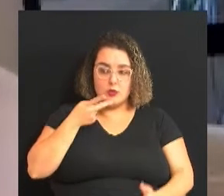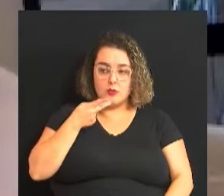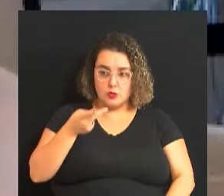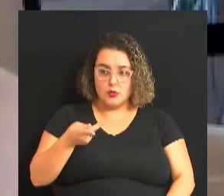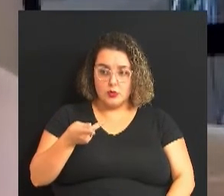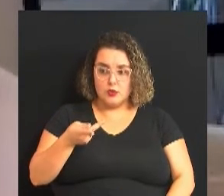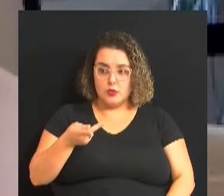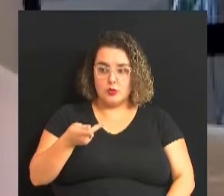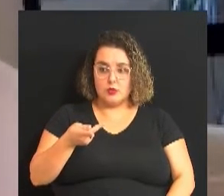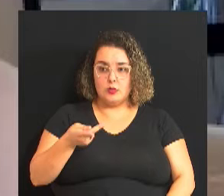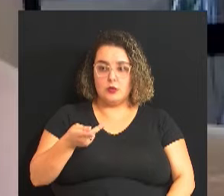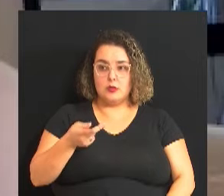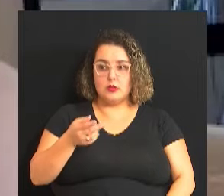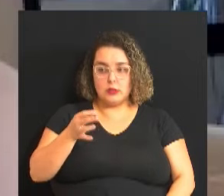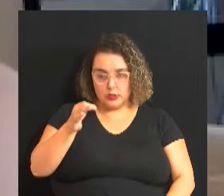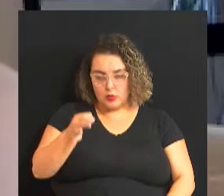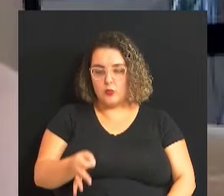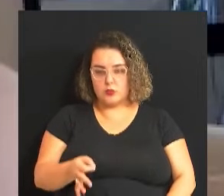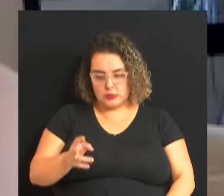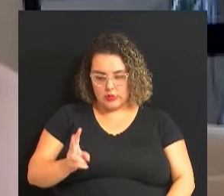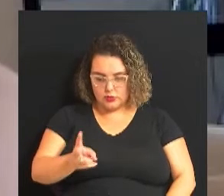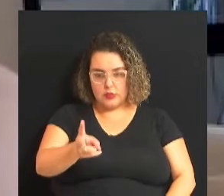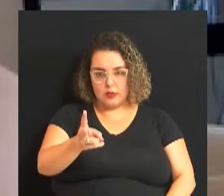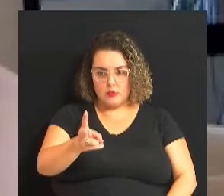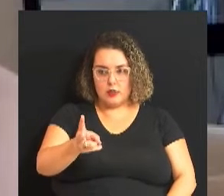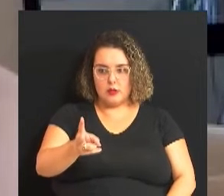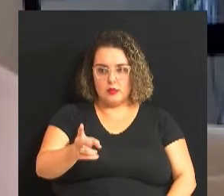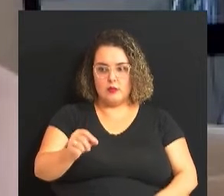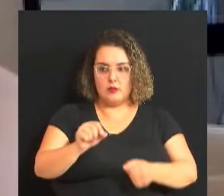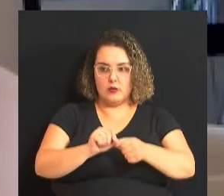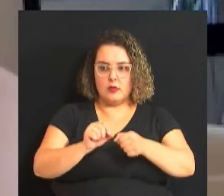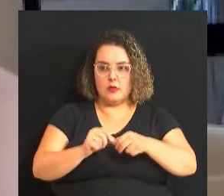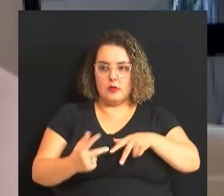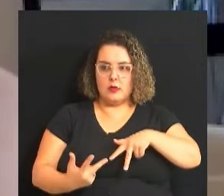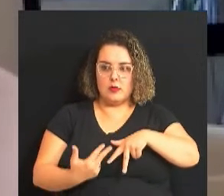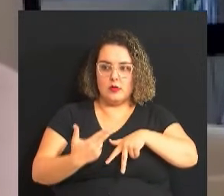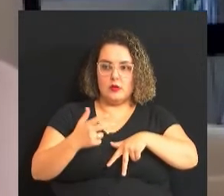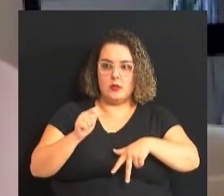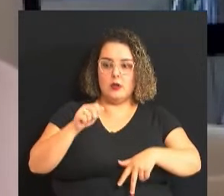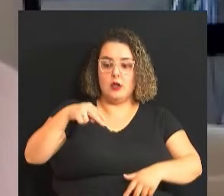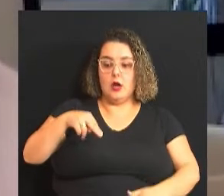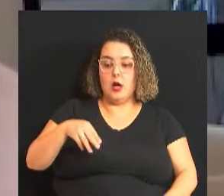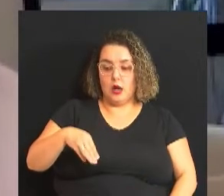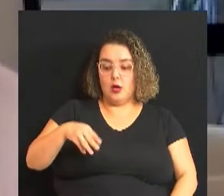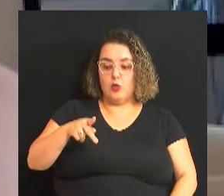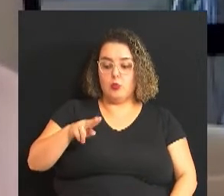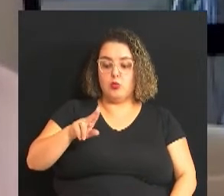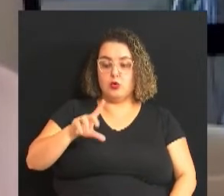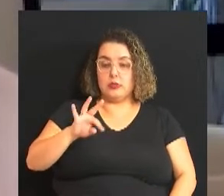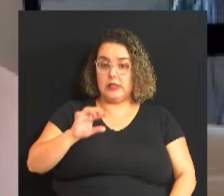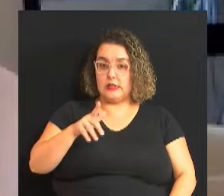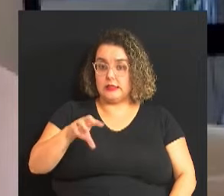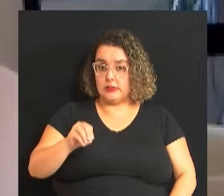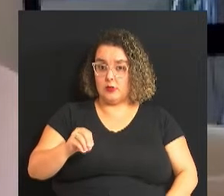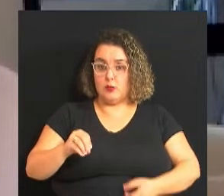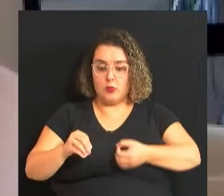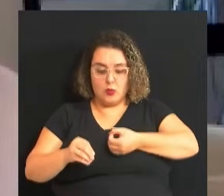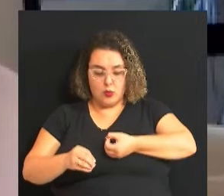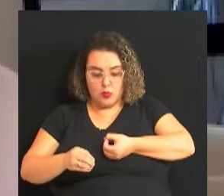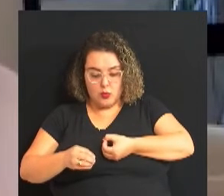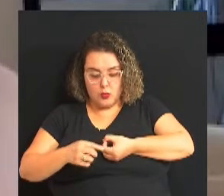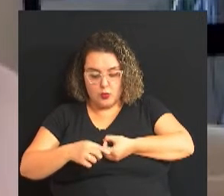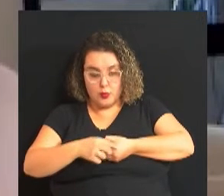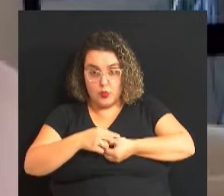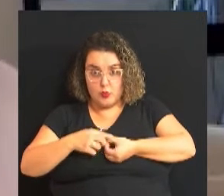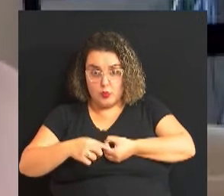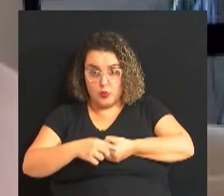estômago definitivo, é quando você faz aquela operação amputação de reto, quando a pessoa tem um tumor no reto bem embaixo,